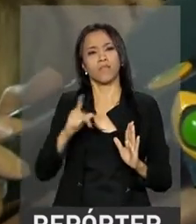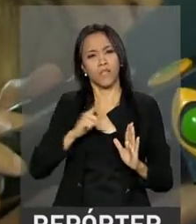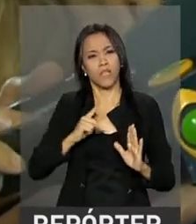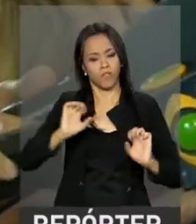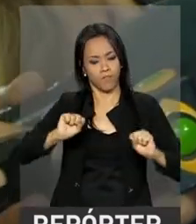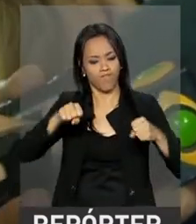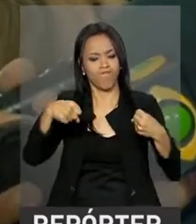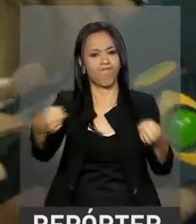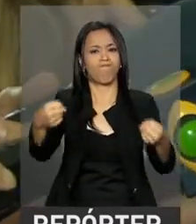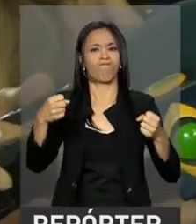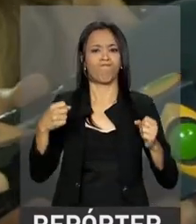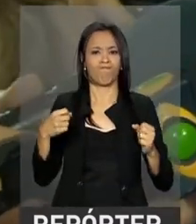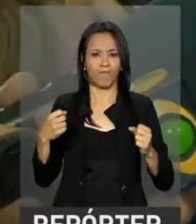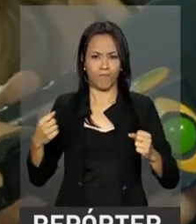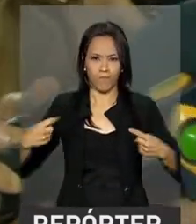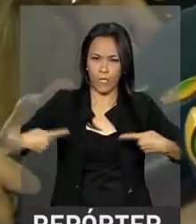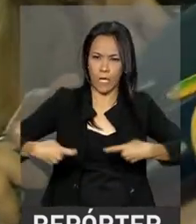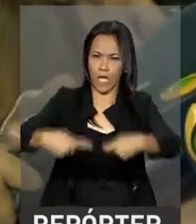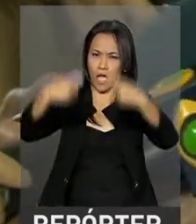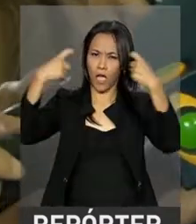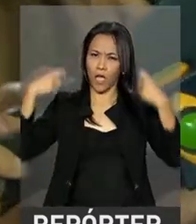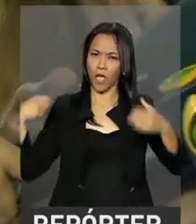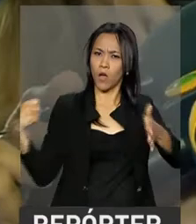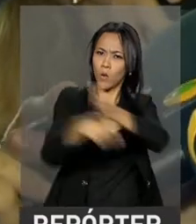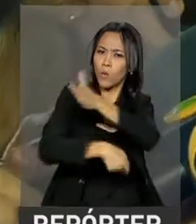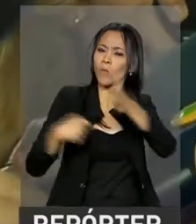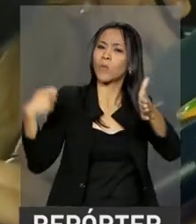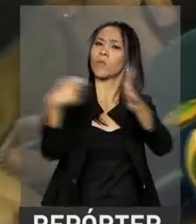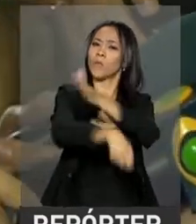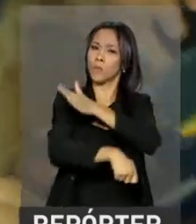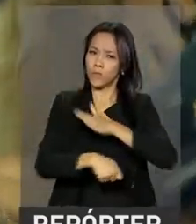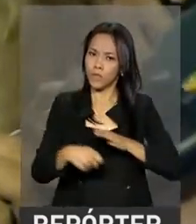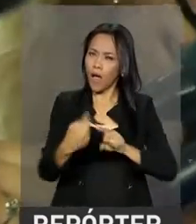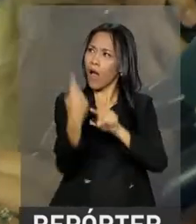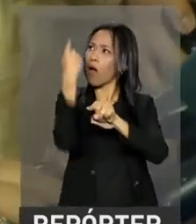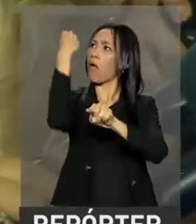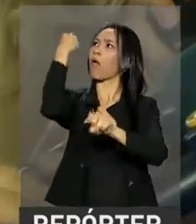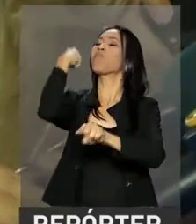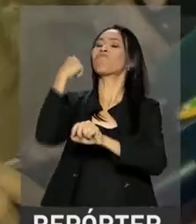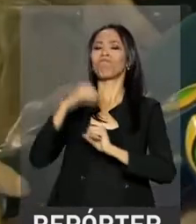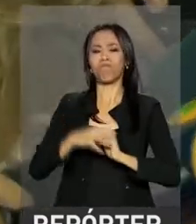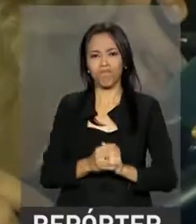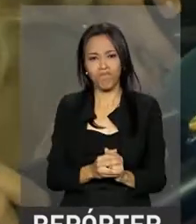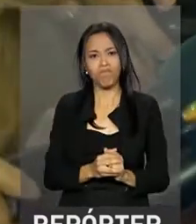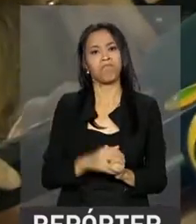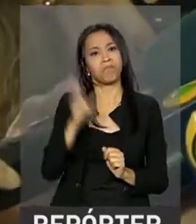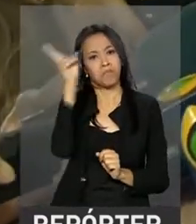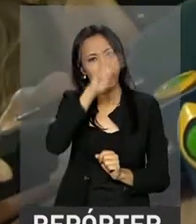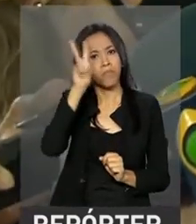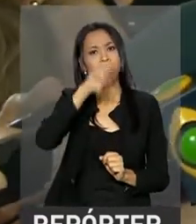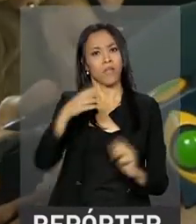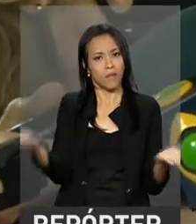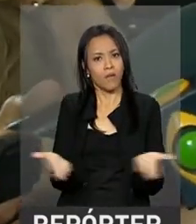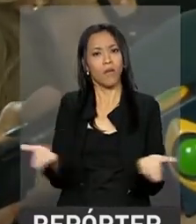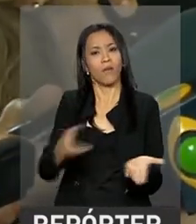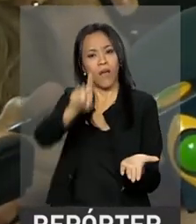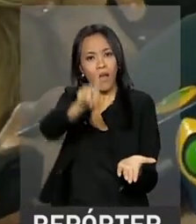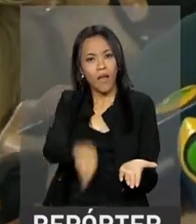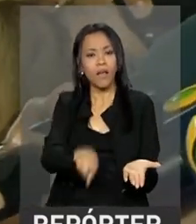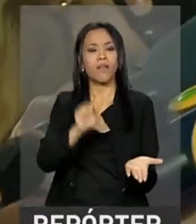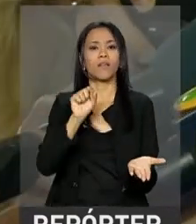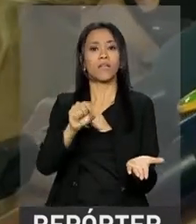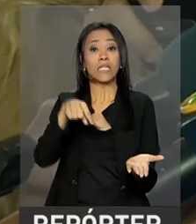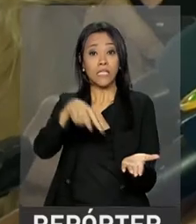desempenho de bravura, de luta, de sacrifício. E eu acho que esse é um momento, portanto, que tem um